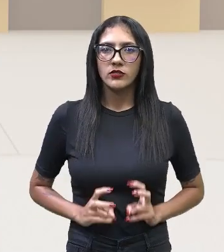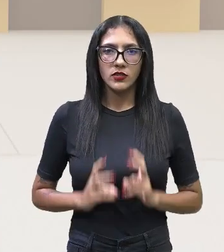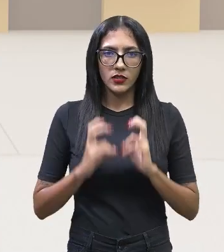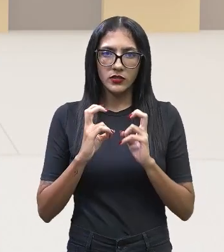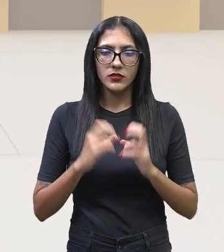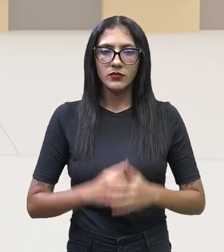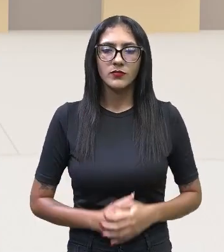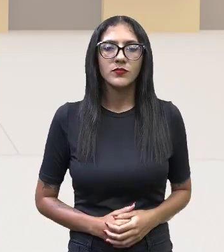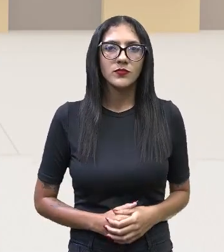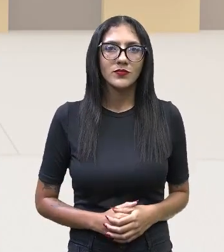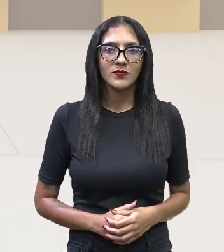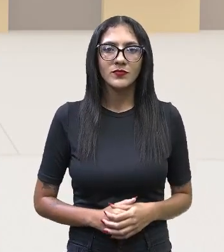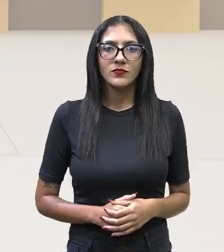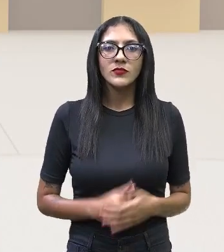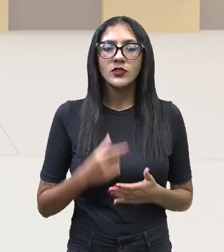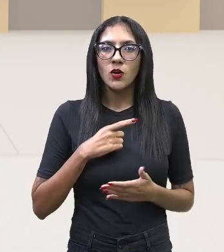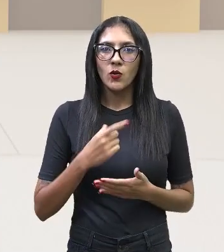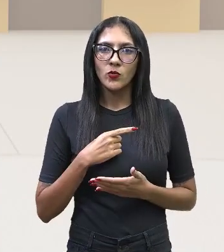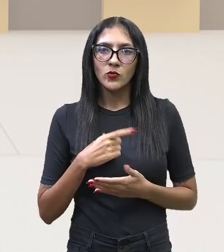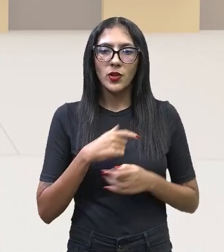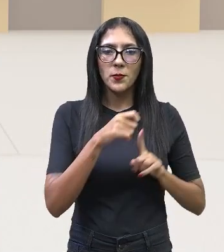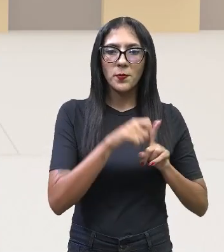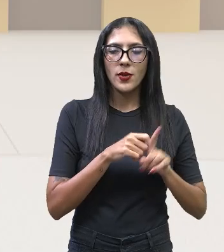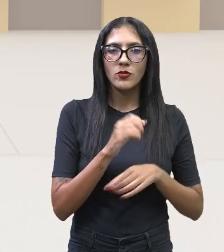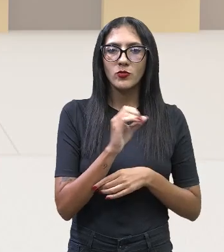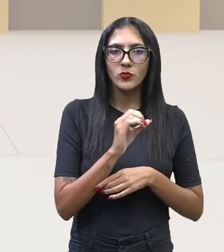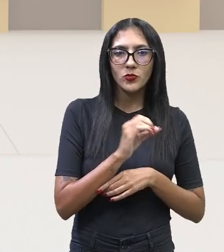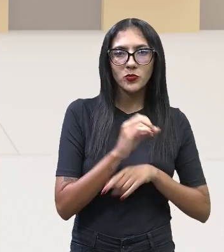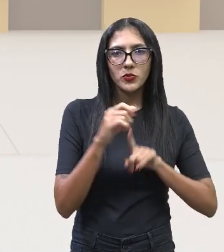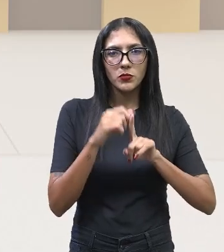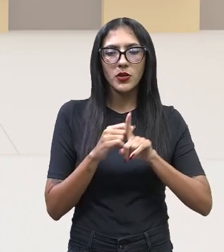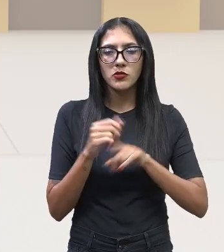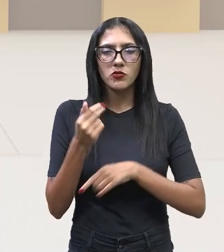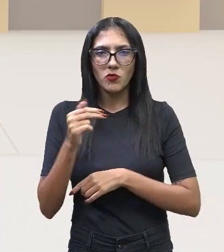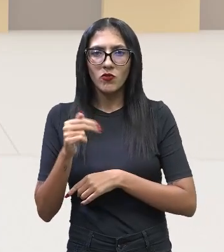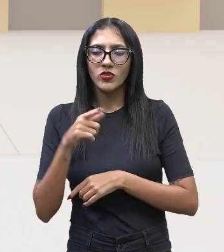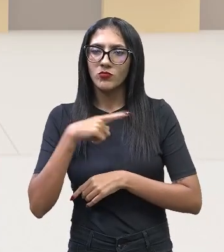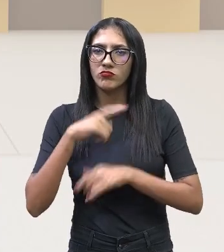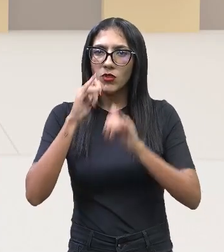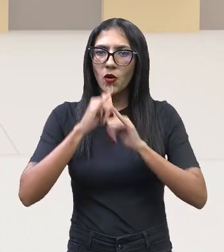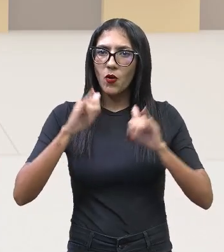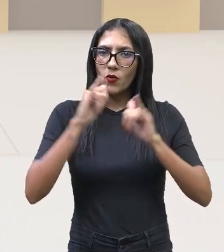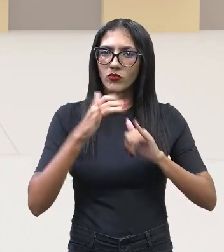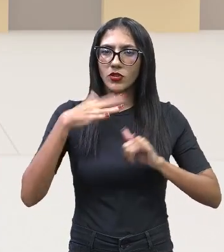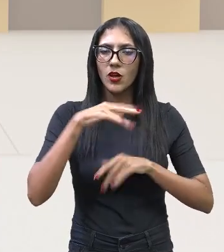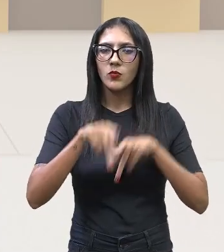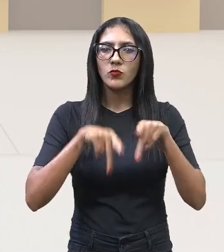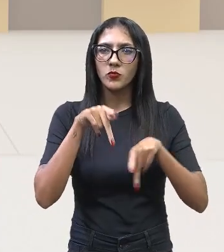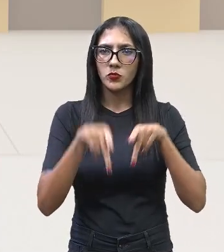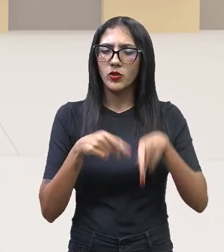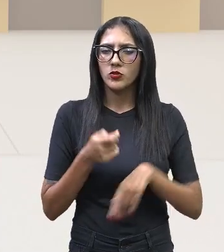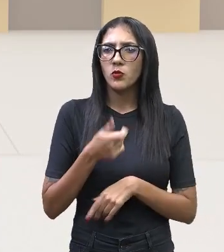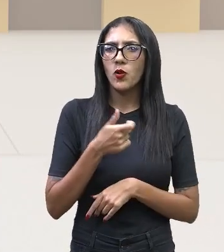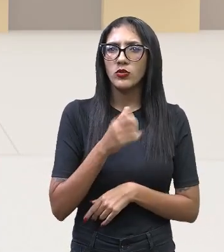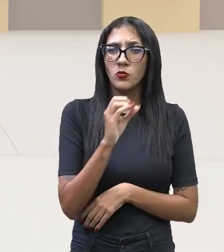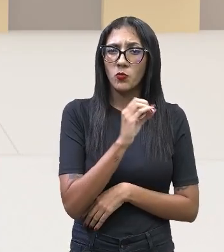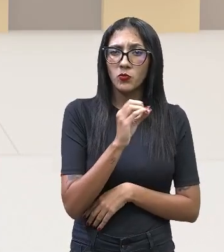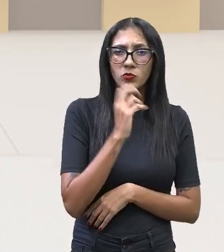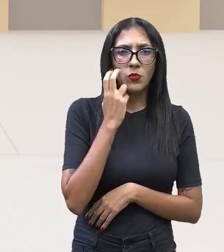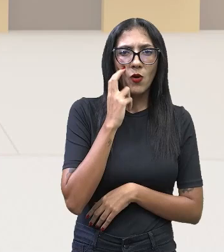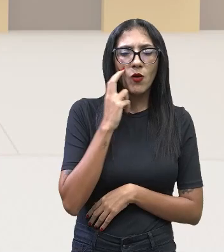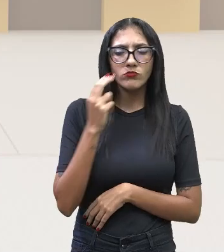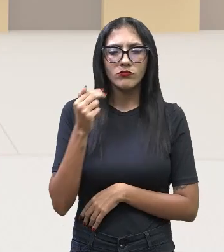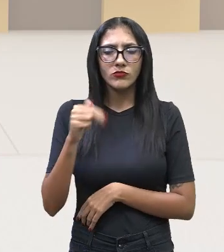né? Então, são 2 meses aí que estão chegando para alertar a população. Tá bem juntinho ali, né? Outubro